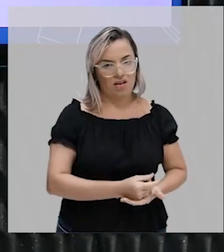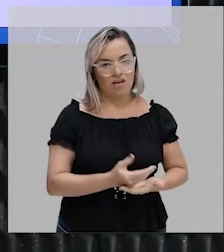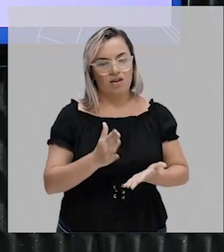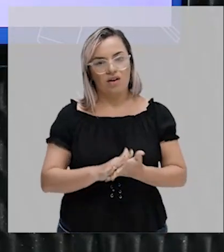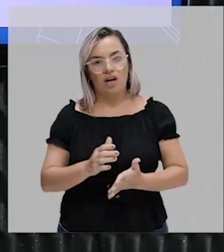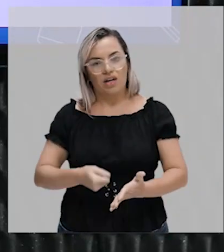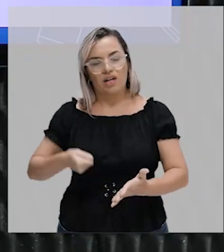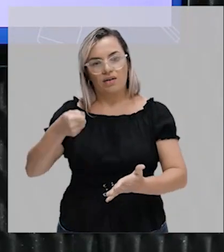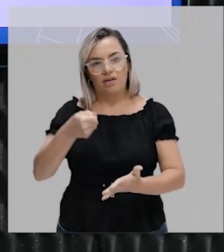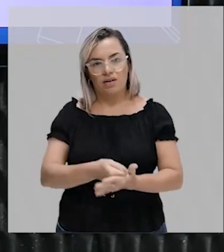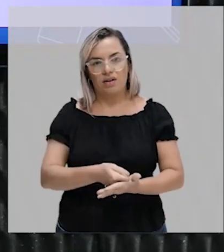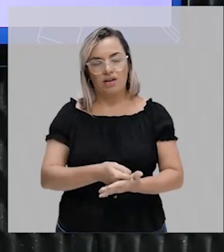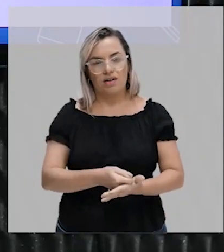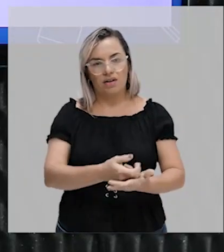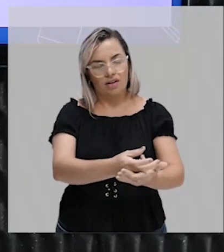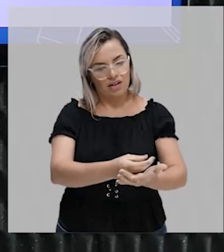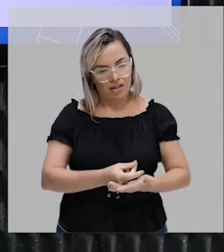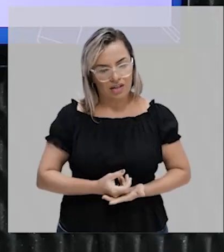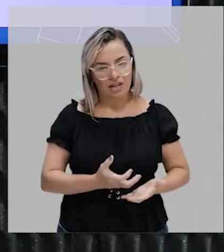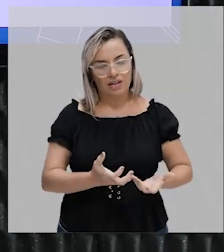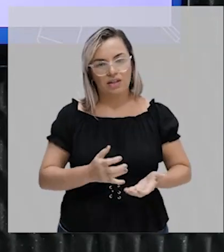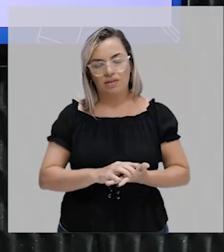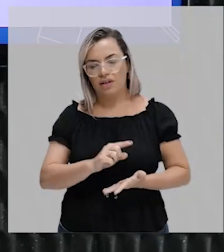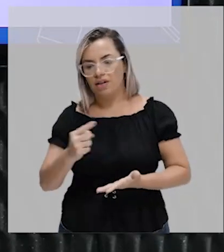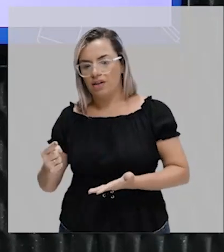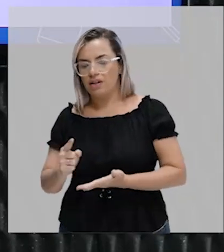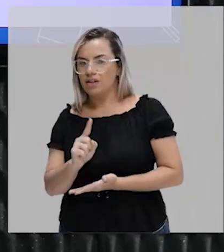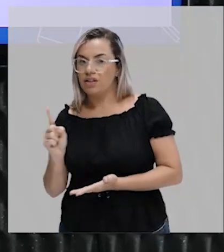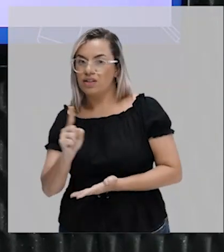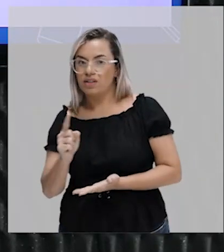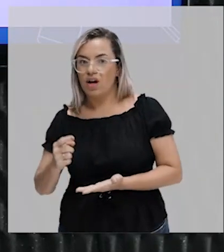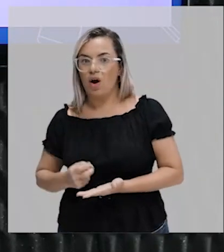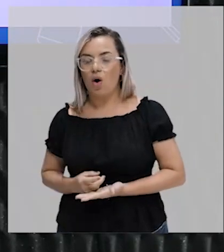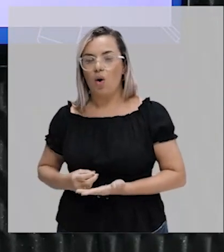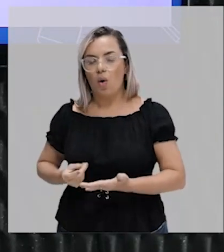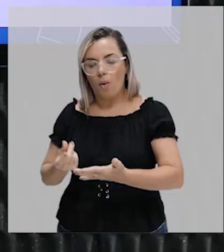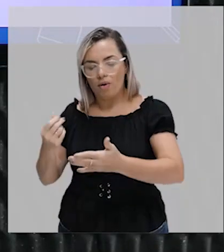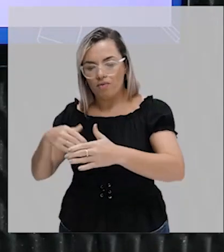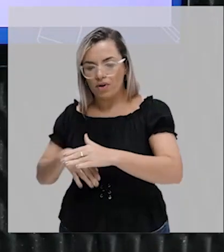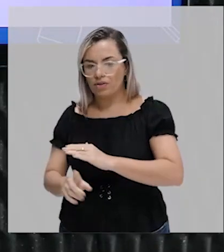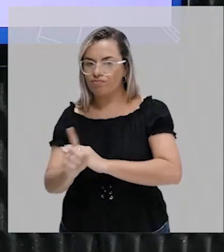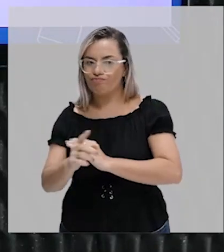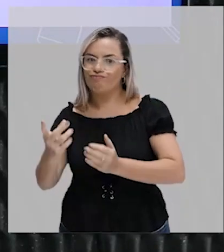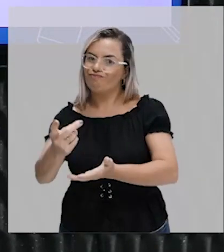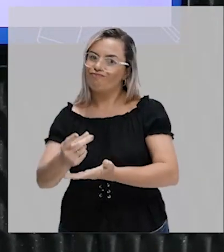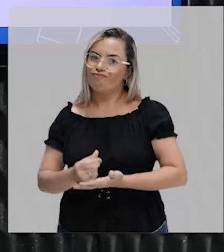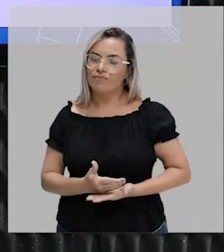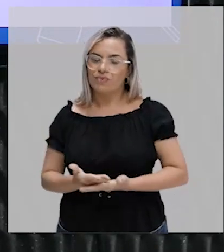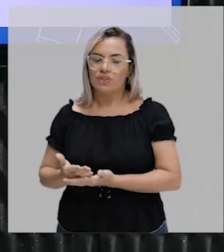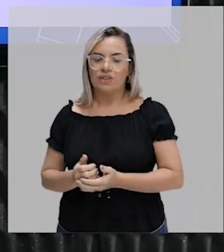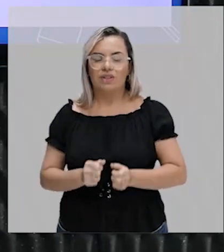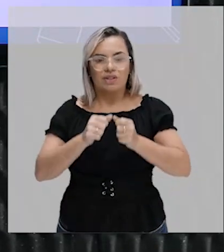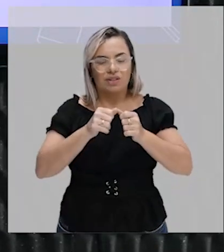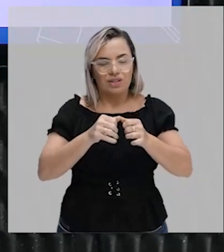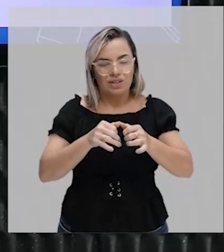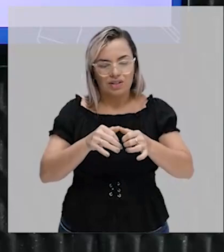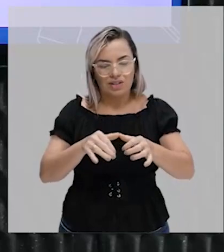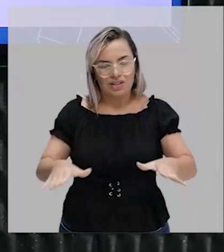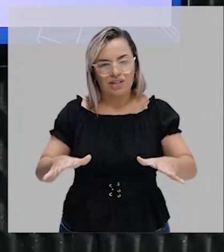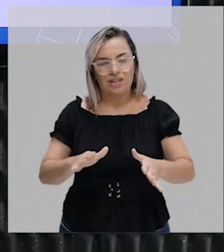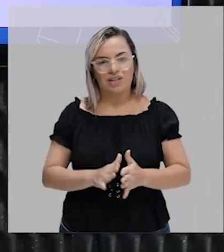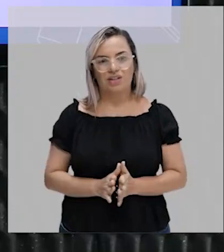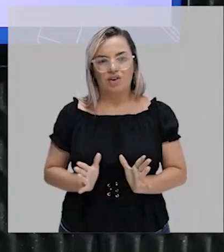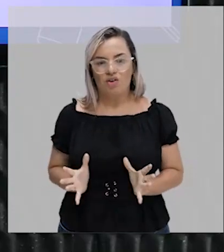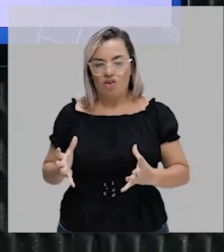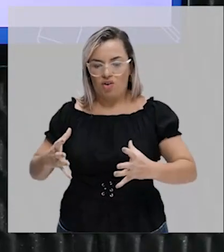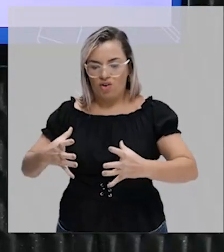aquele que não paga não recebe. Então nós vamos ter um problema aí de distribuição de recursos, concentração de renda, tá